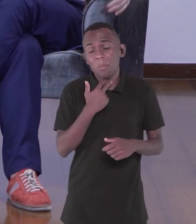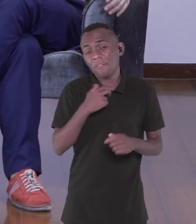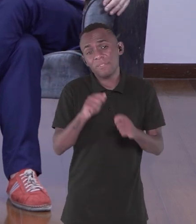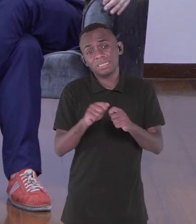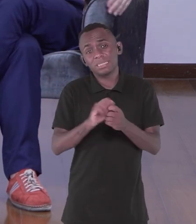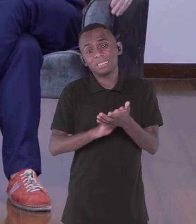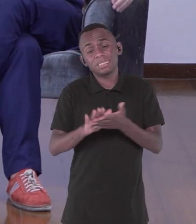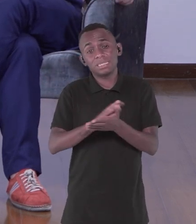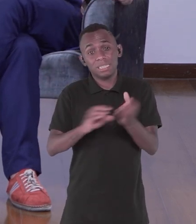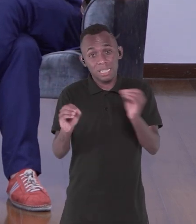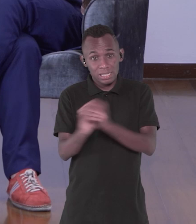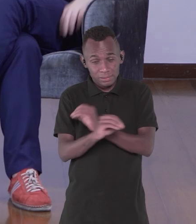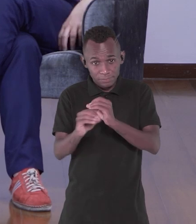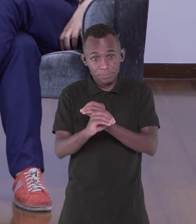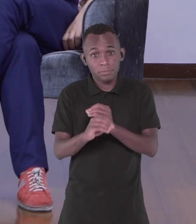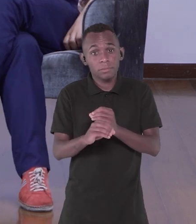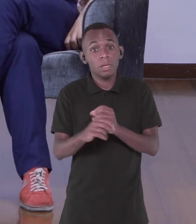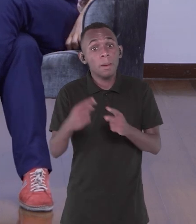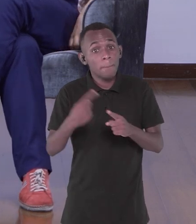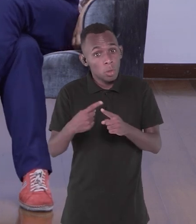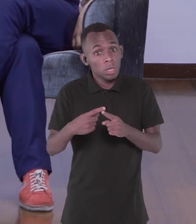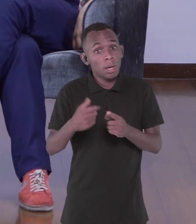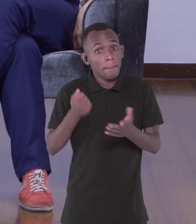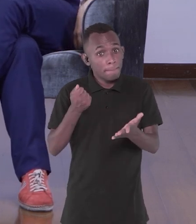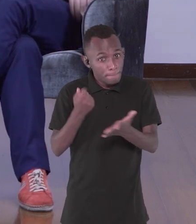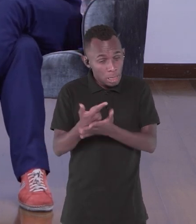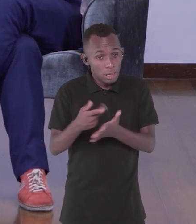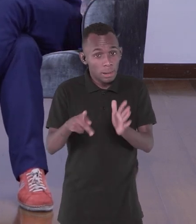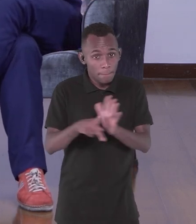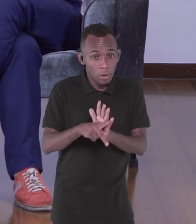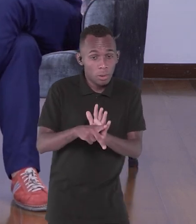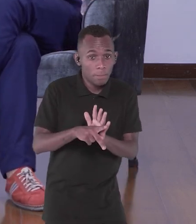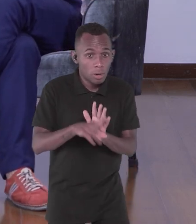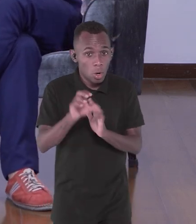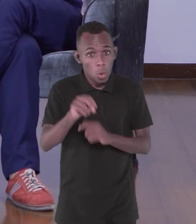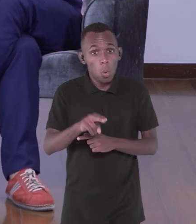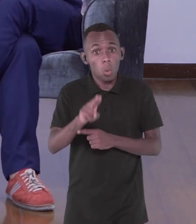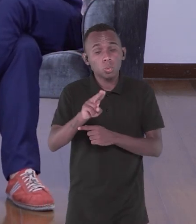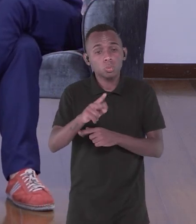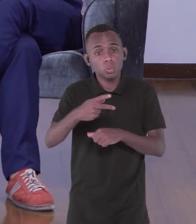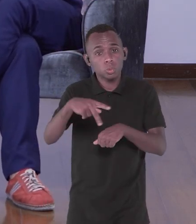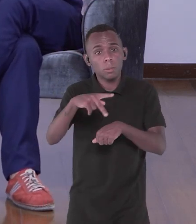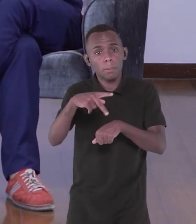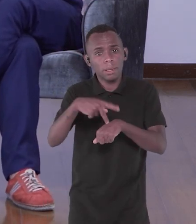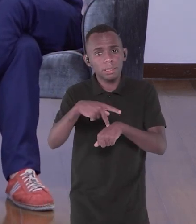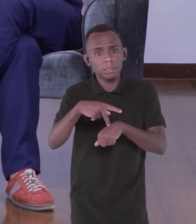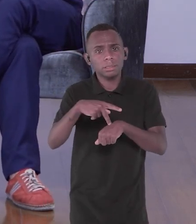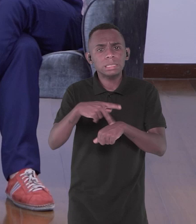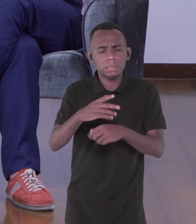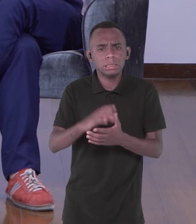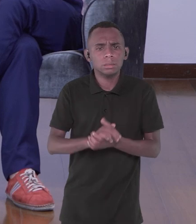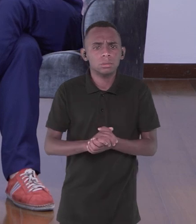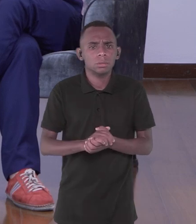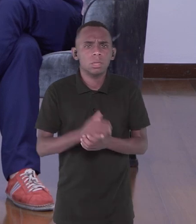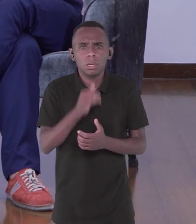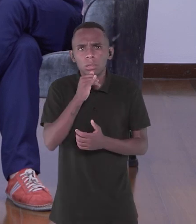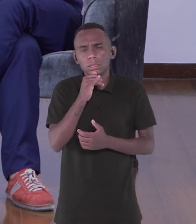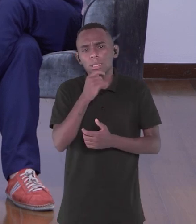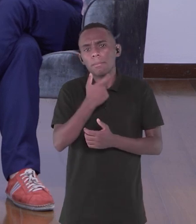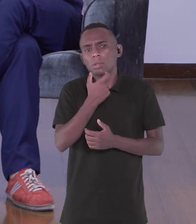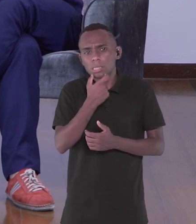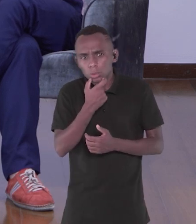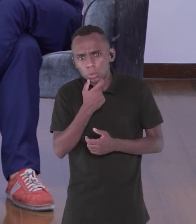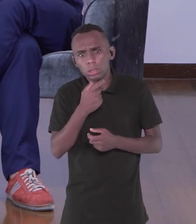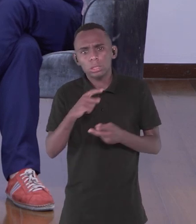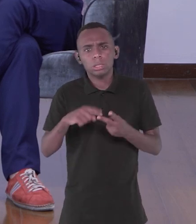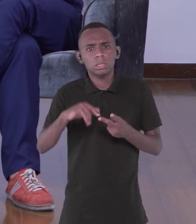fazer. Inclusive, a ONU paga pelos países. Os Estados Unidos representa 24% do orçamento, o segundo é o